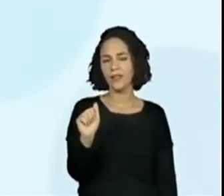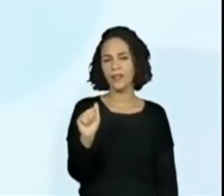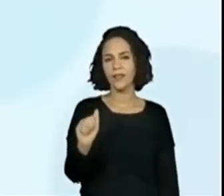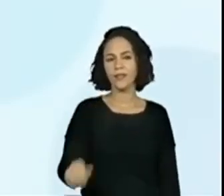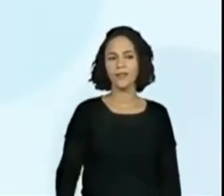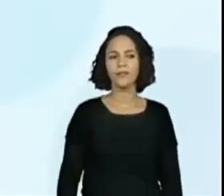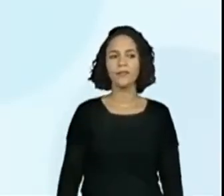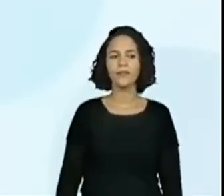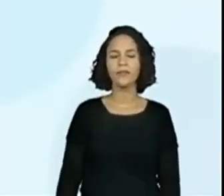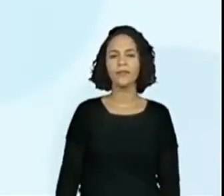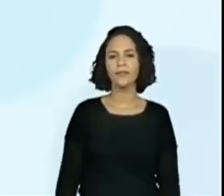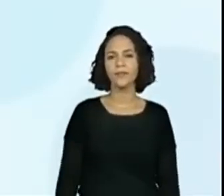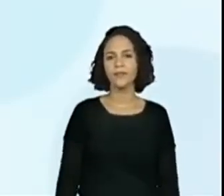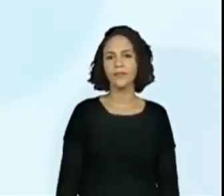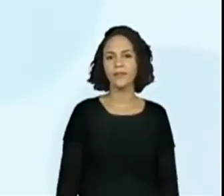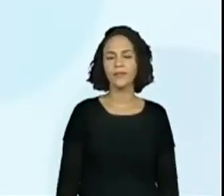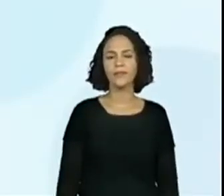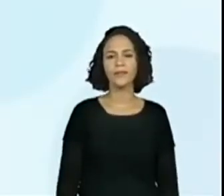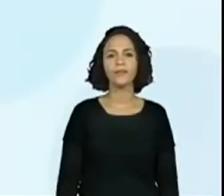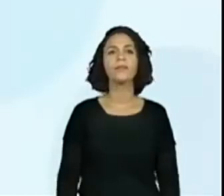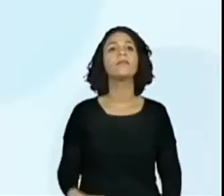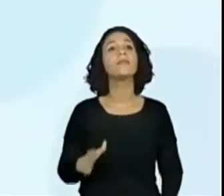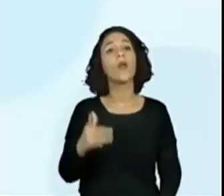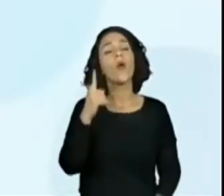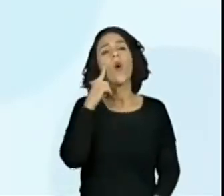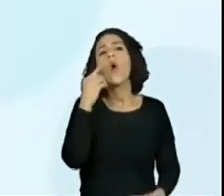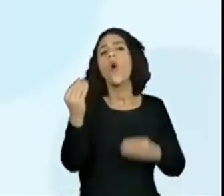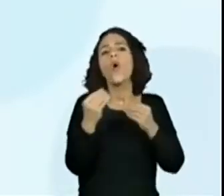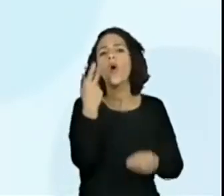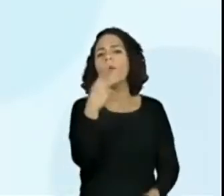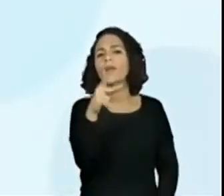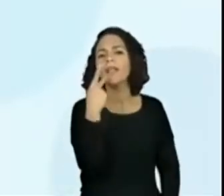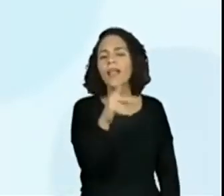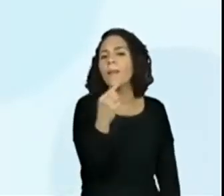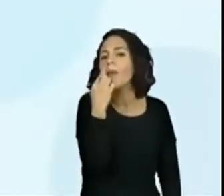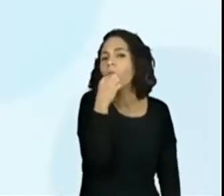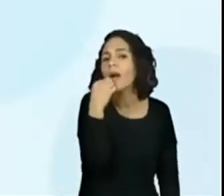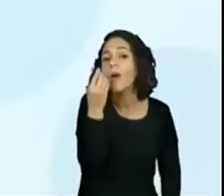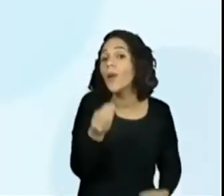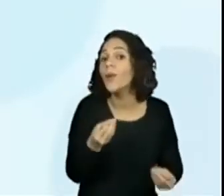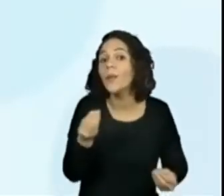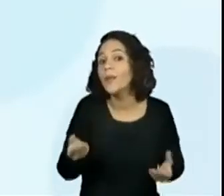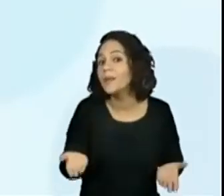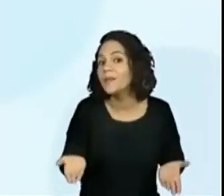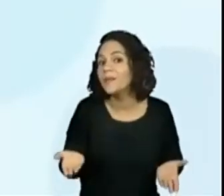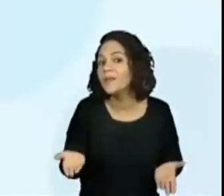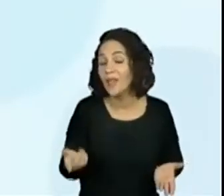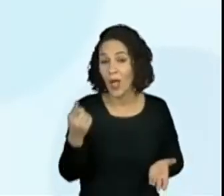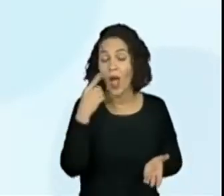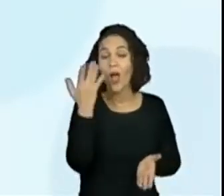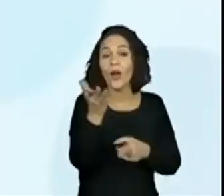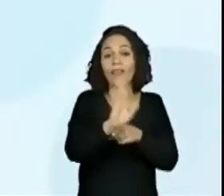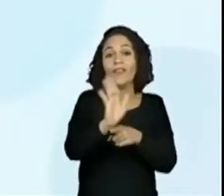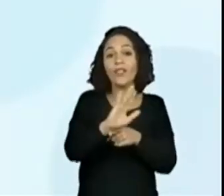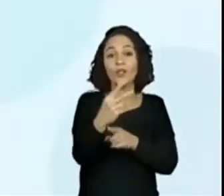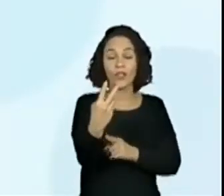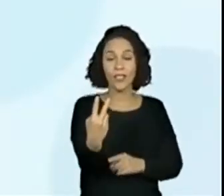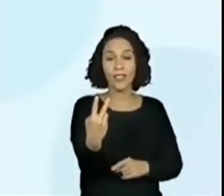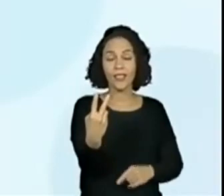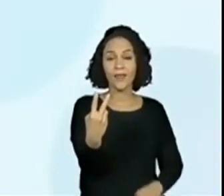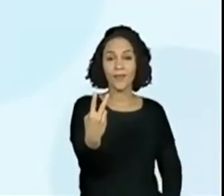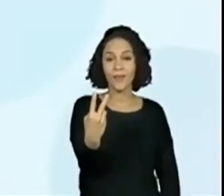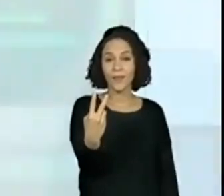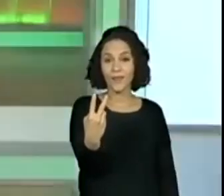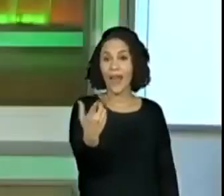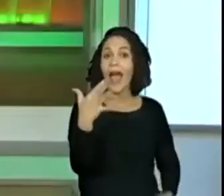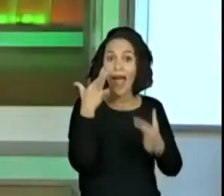pensando em como é o aparelho bocal desse inseto eu vou pedir então o nosso VT número do nós vamos